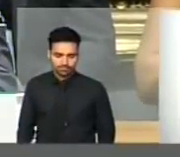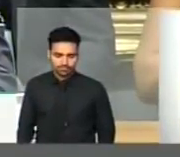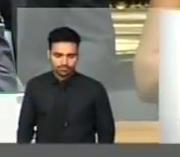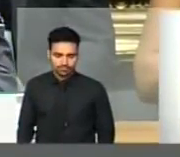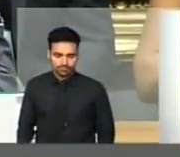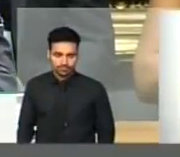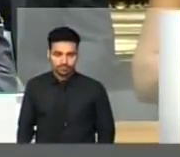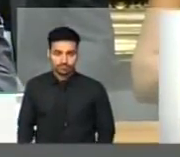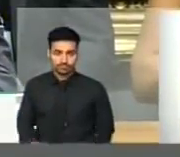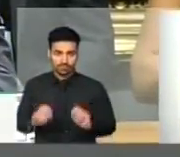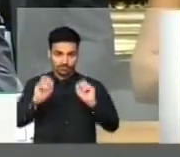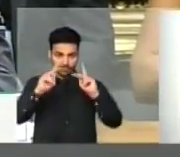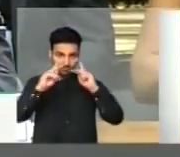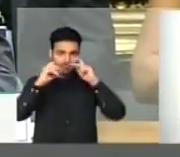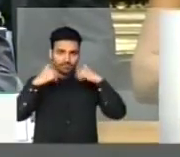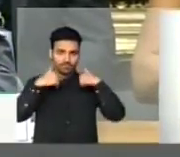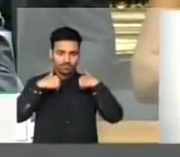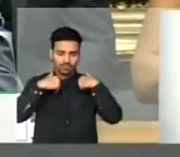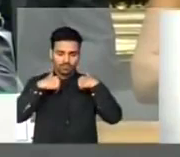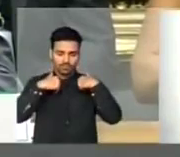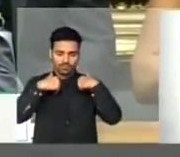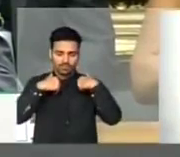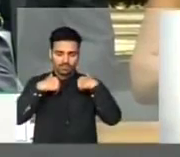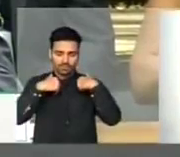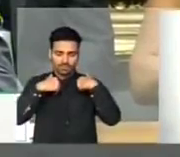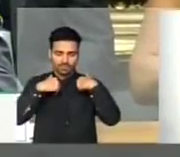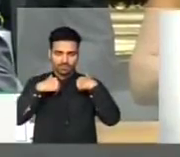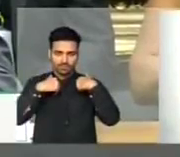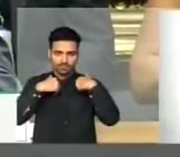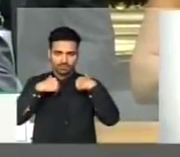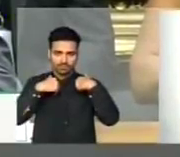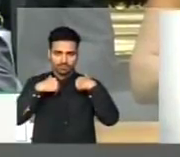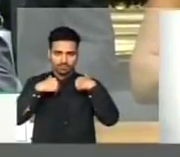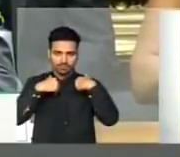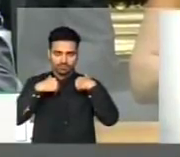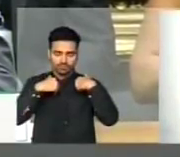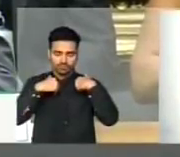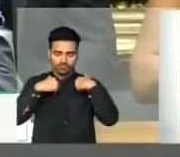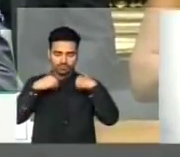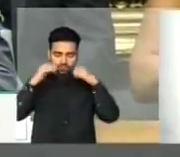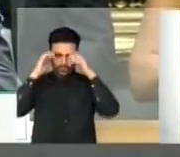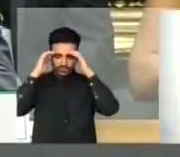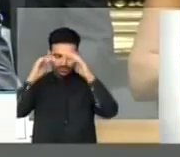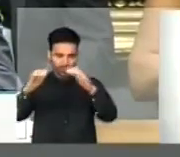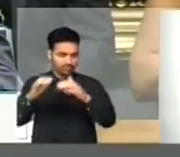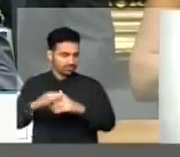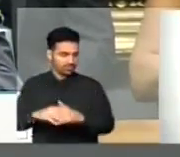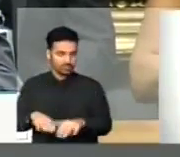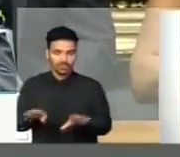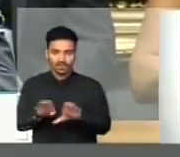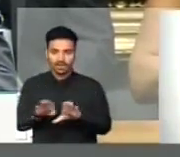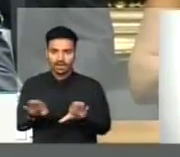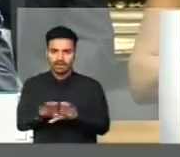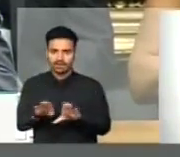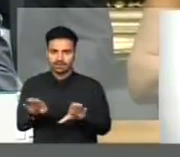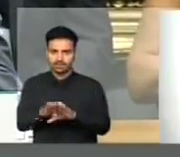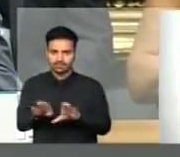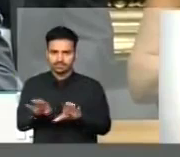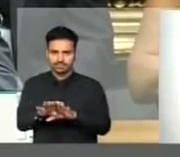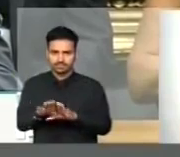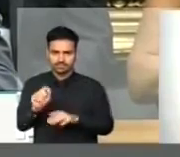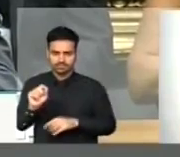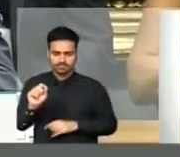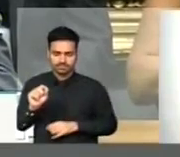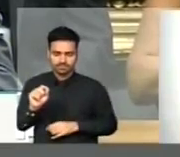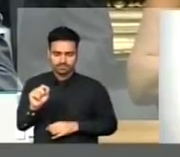Com todo o respeito os atos ocorreram com conhecimento e anuência da